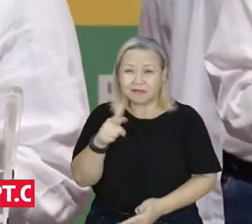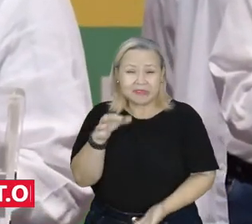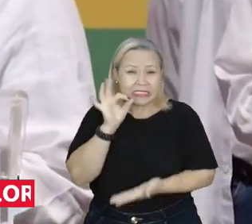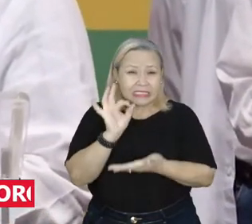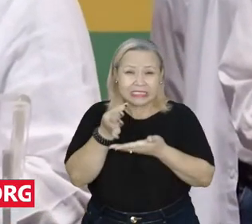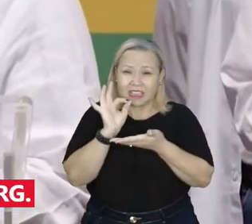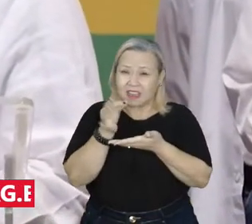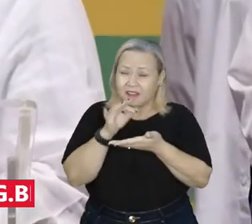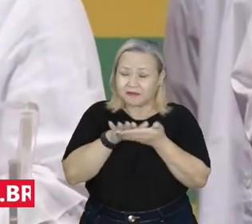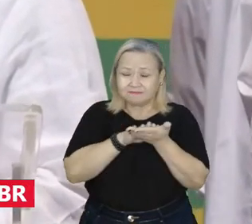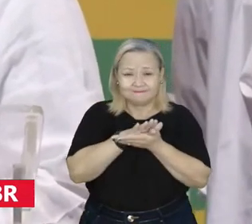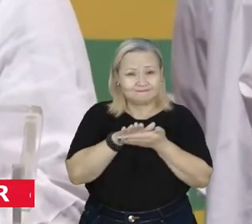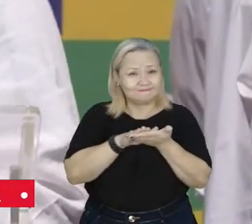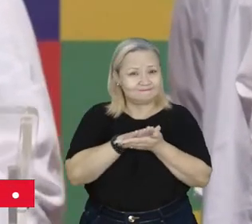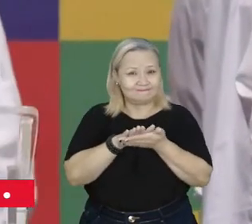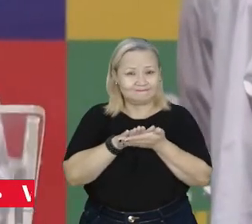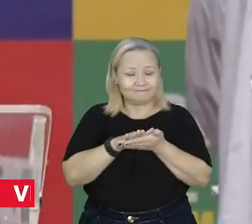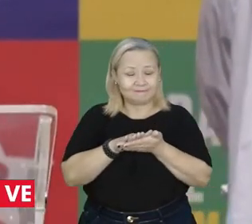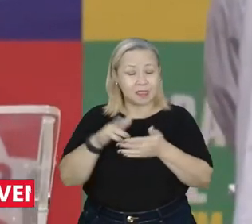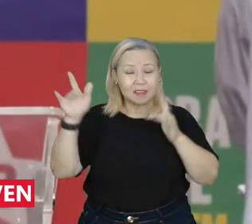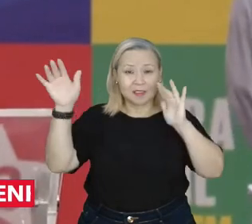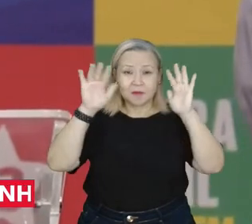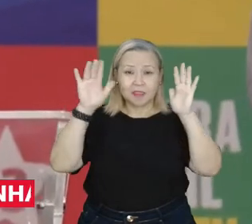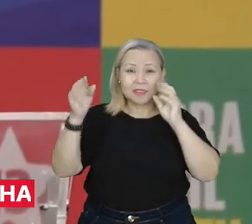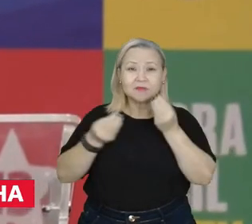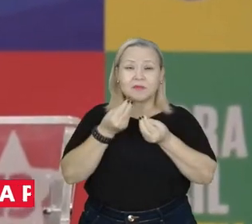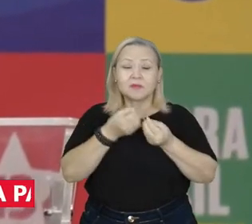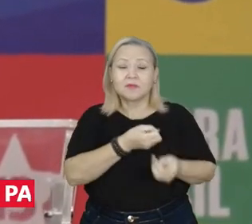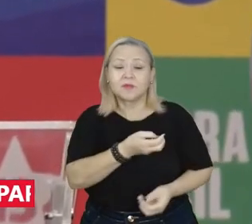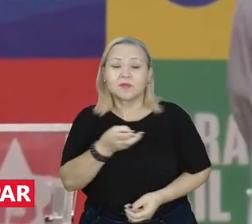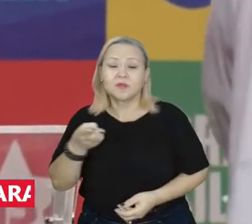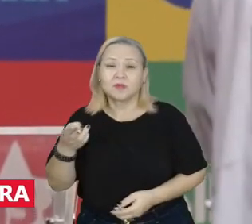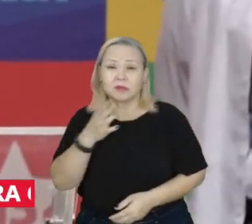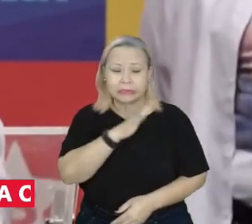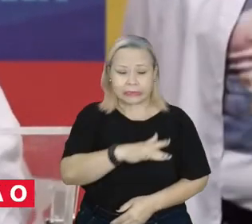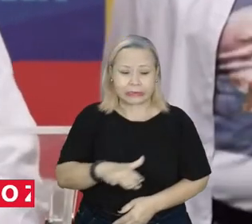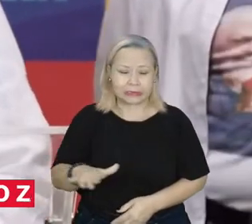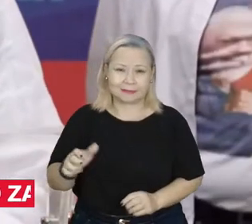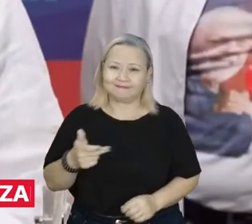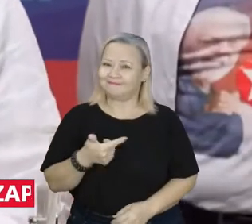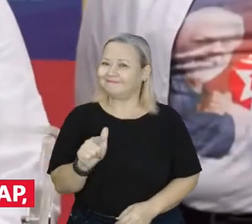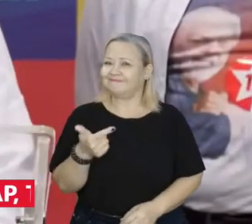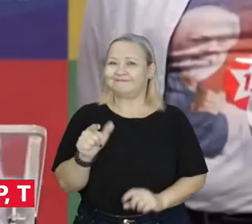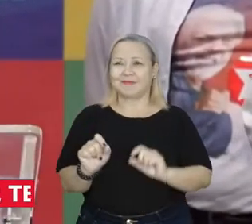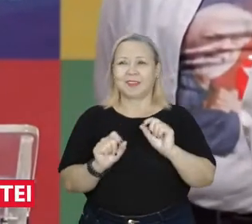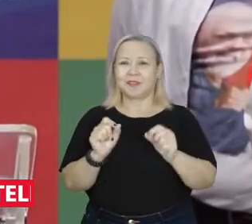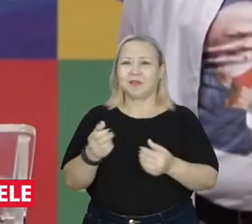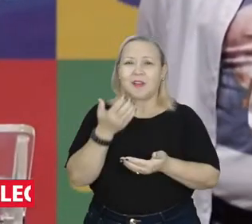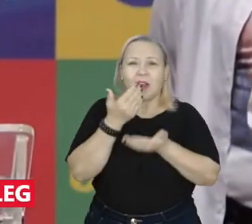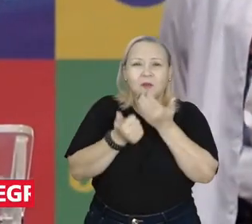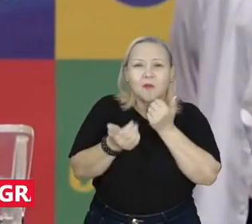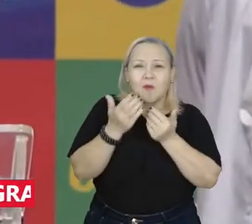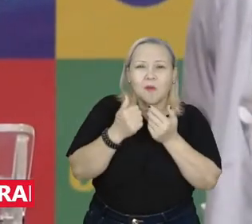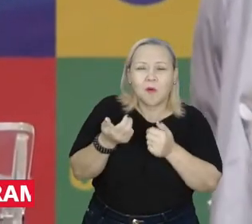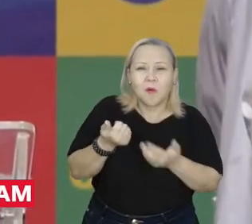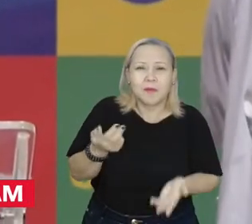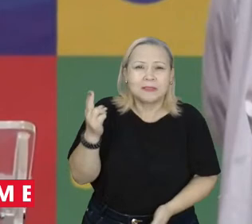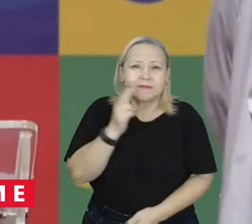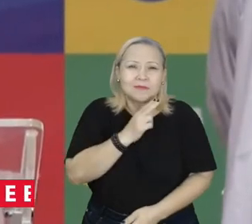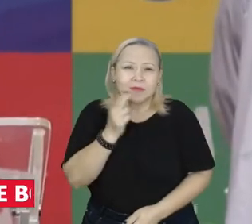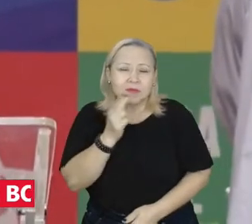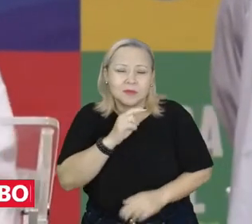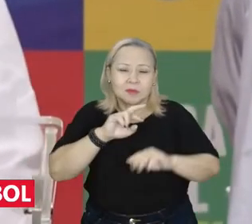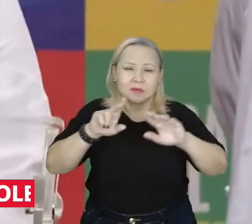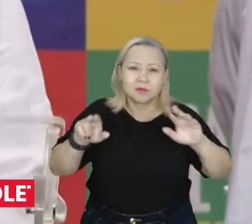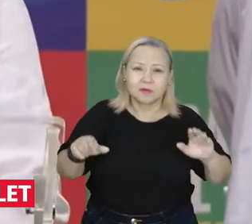tomar. Eu fico imaginando quantas crianças não tiveram uma comida com as proteínas e as